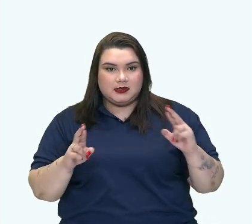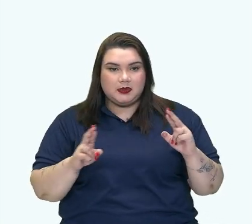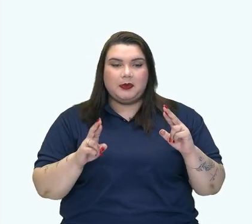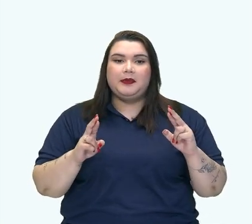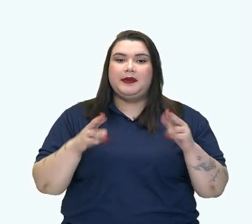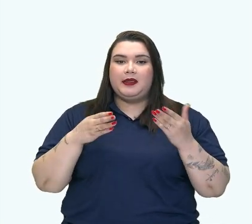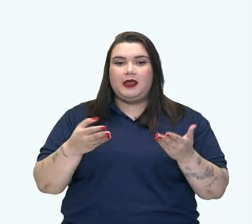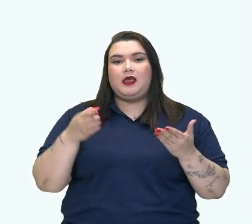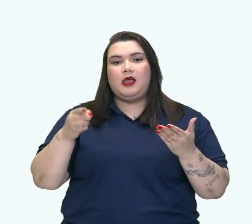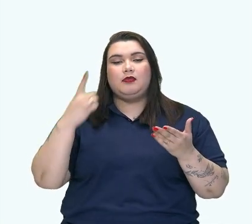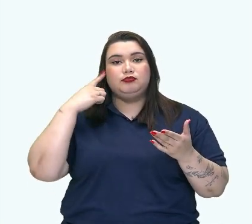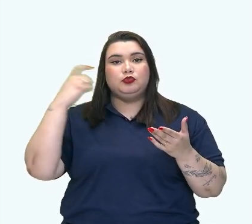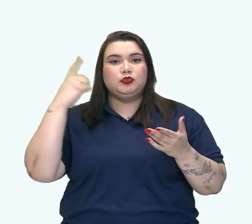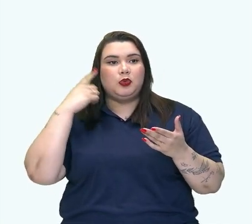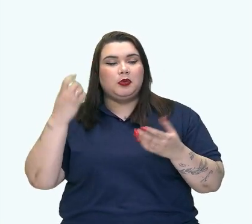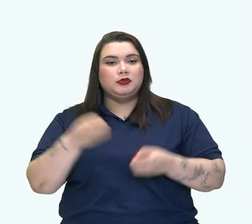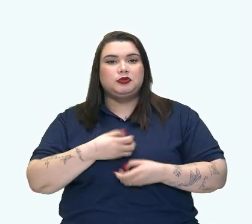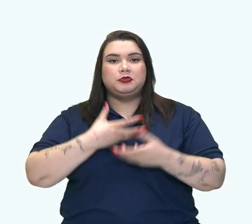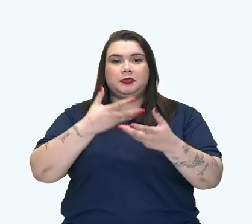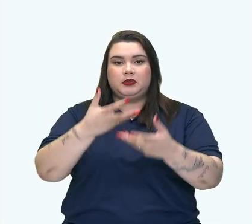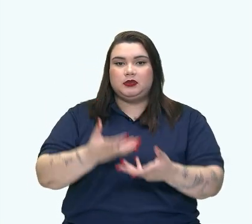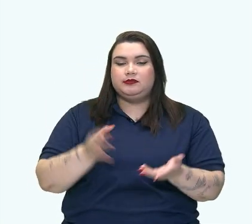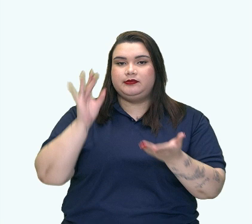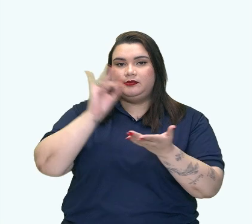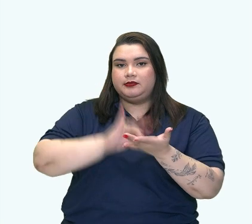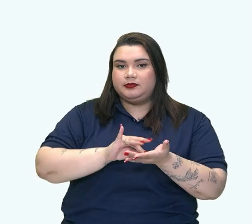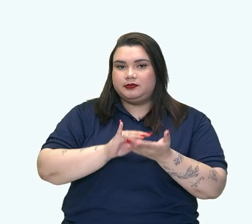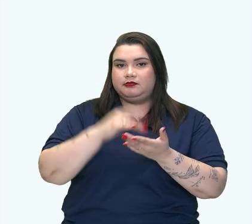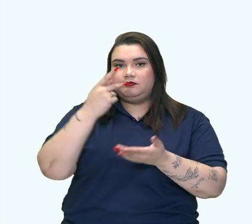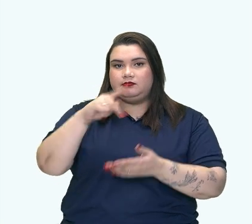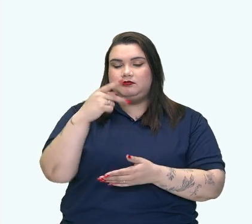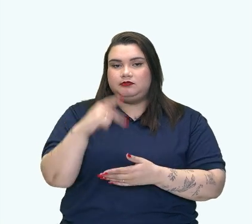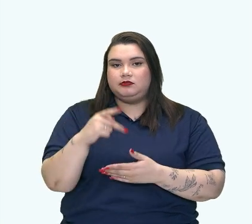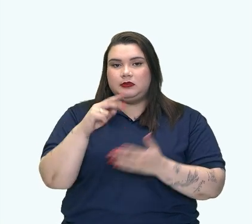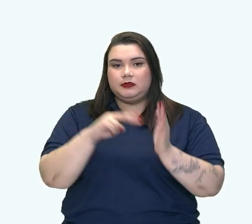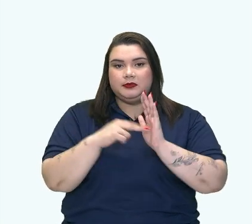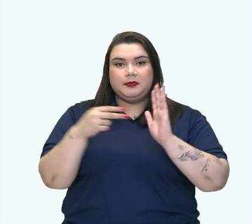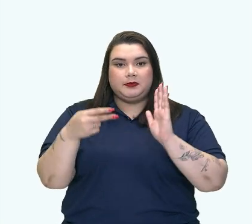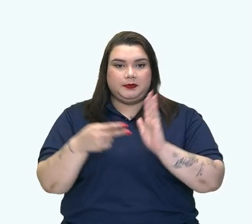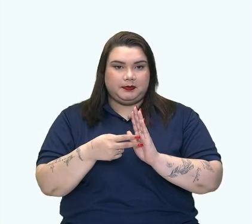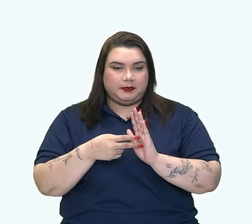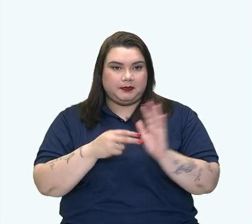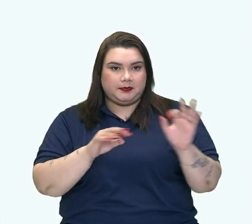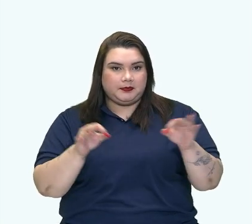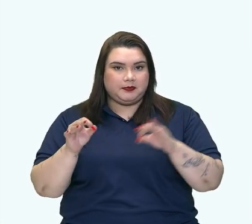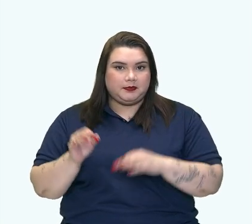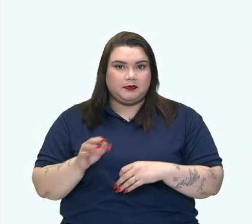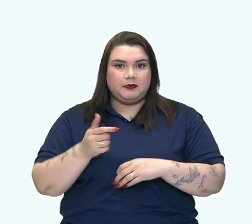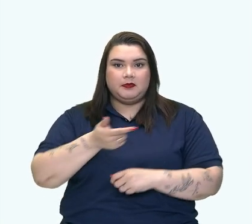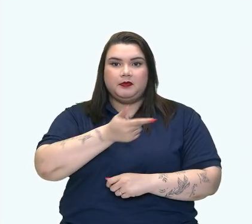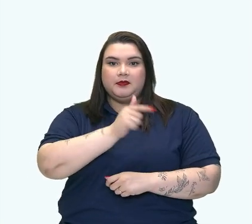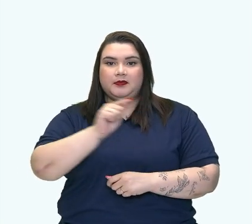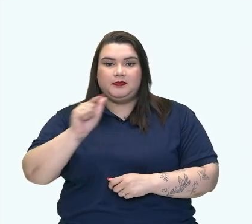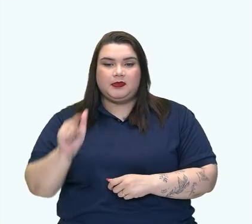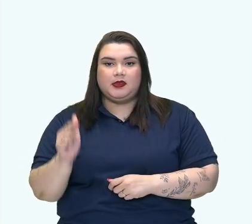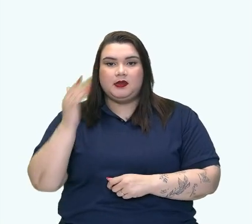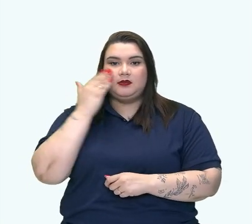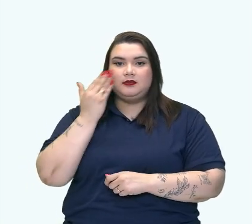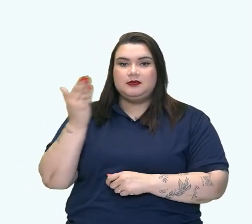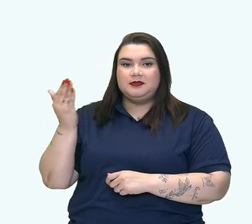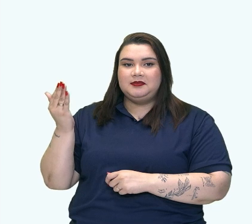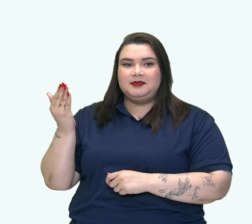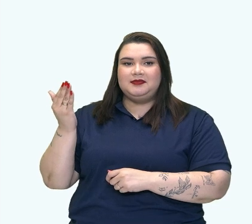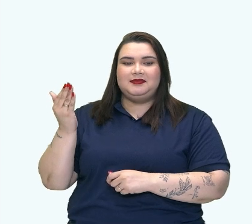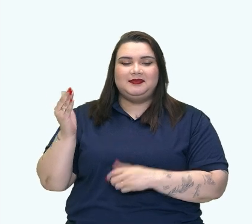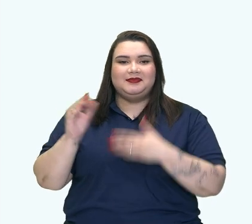que vai transmitir a partir de um elemento concreto a sua significação. E o terceiro integrante da revista